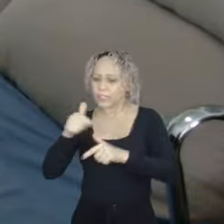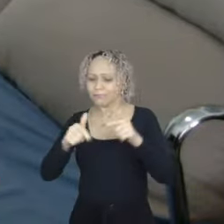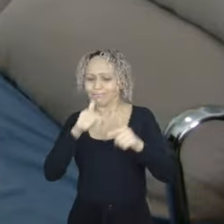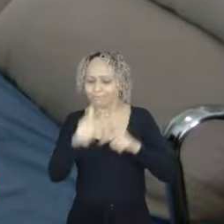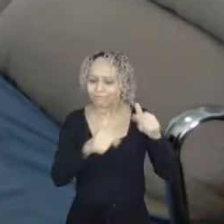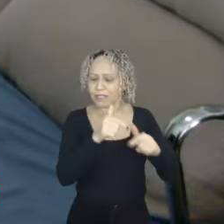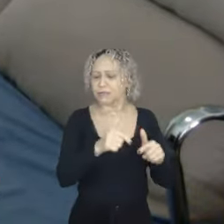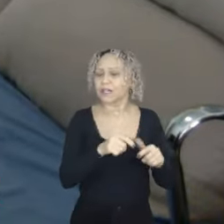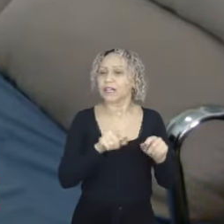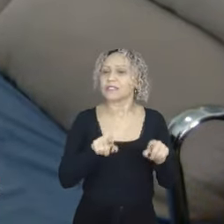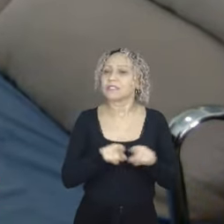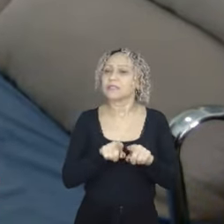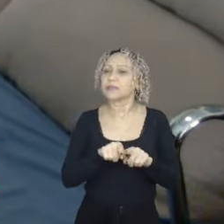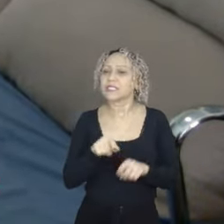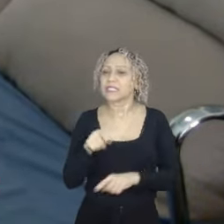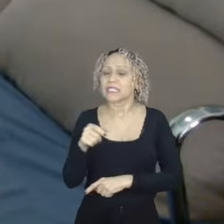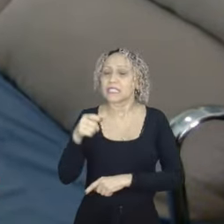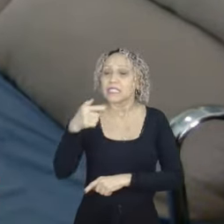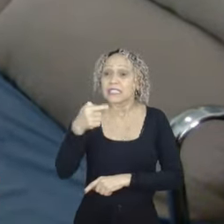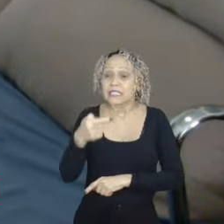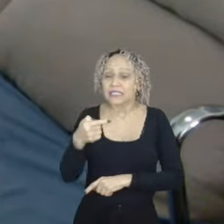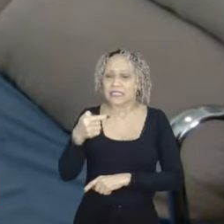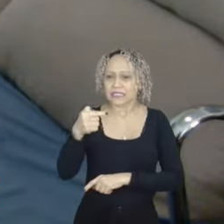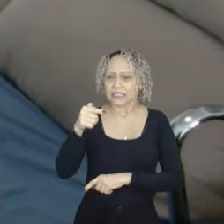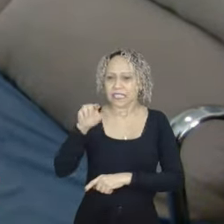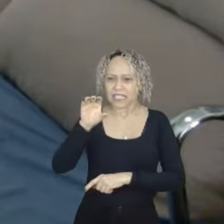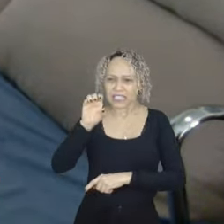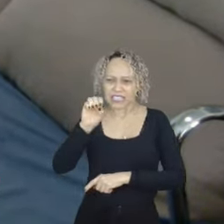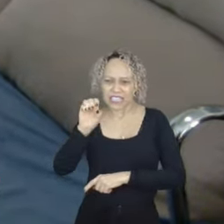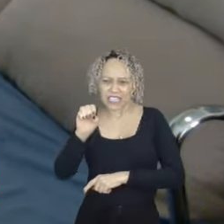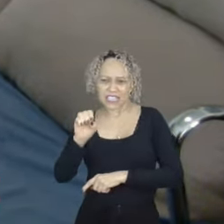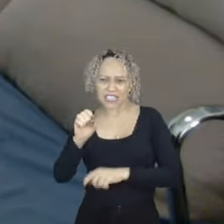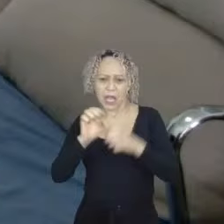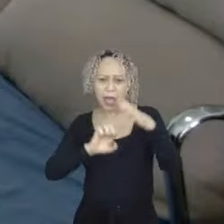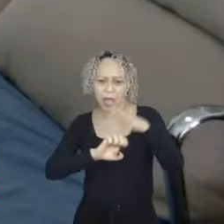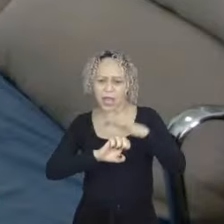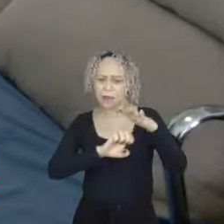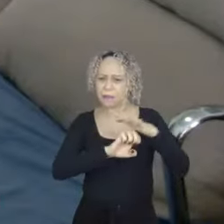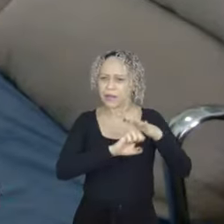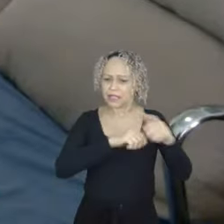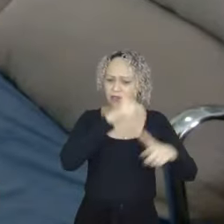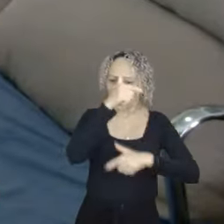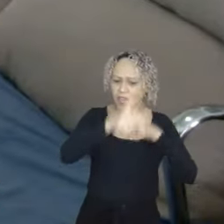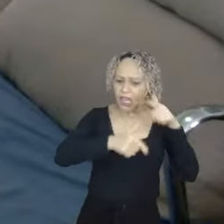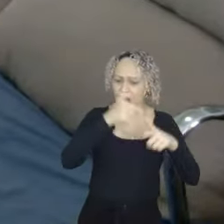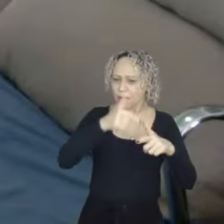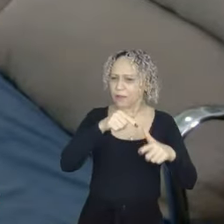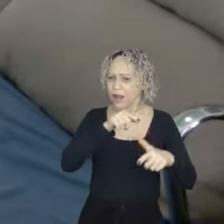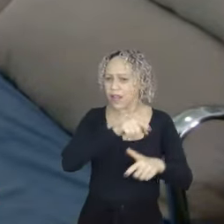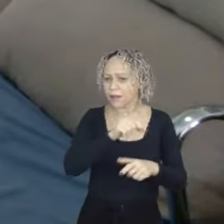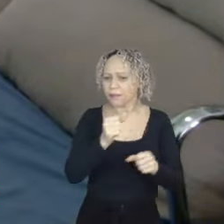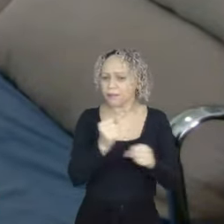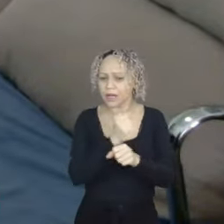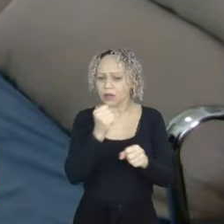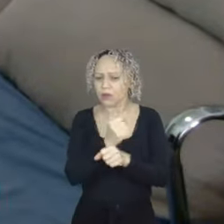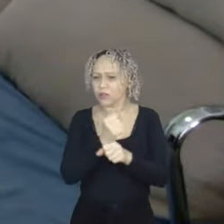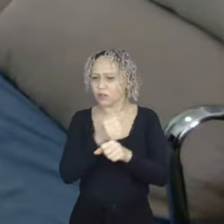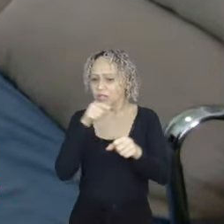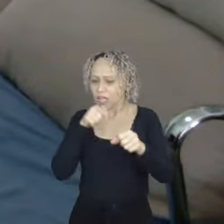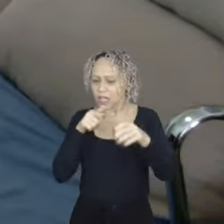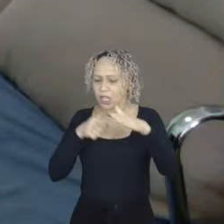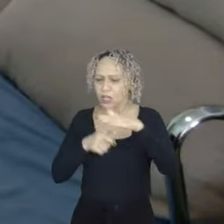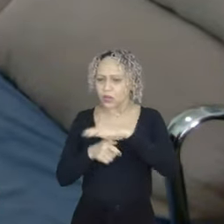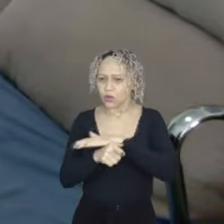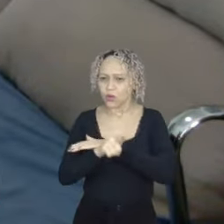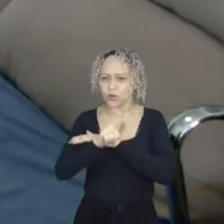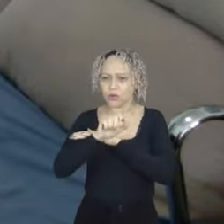o envolvimento de nada menos do que 700 empresas. É bastante coisa, é um marco da história, da nossa história, história